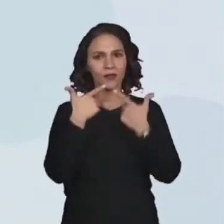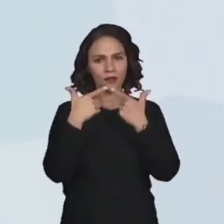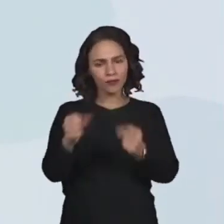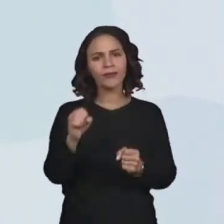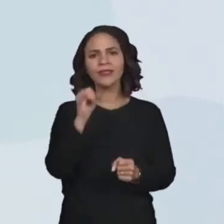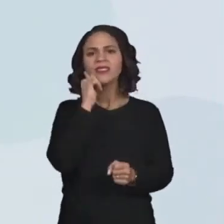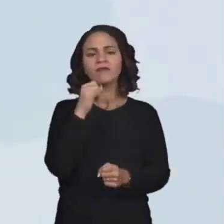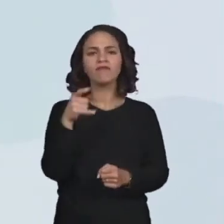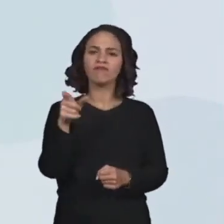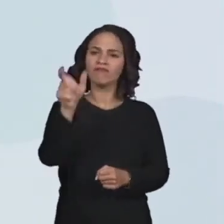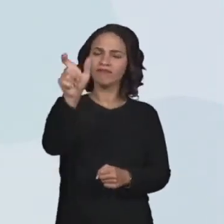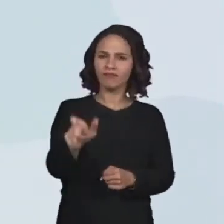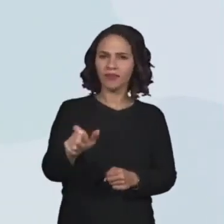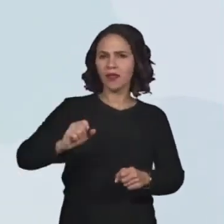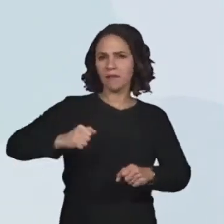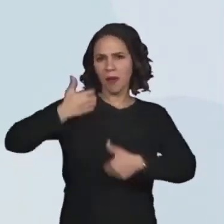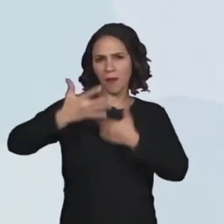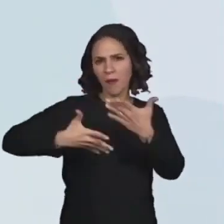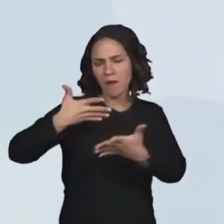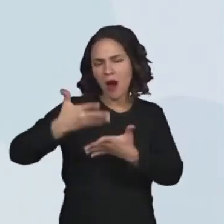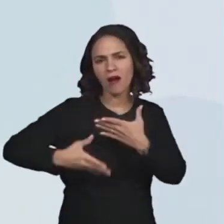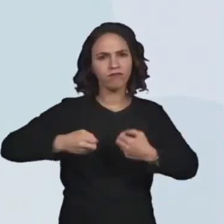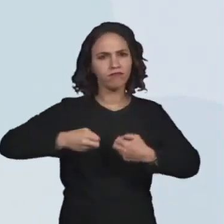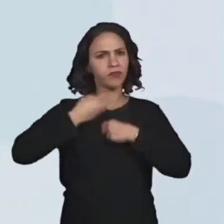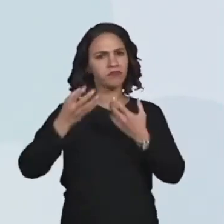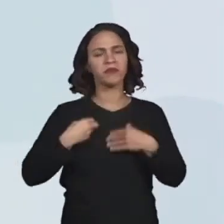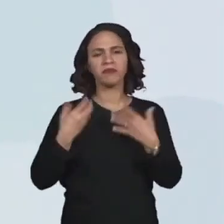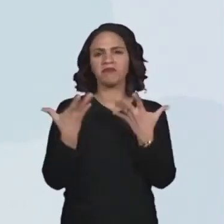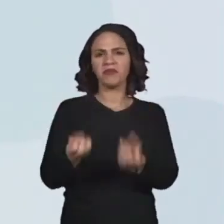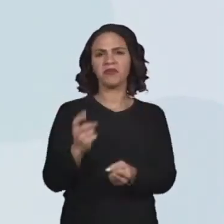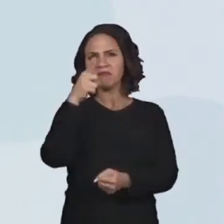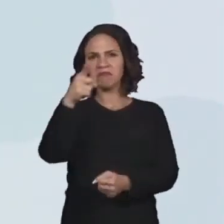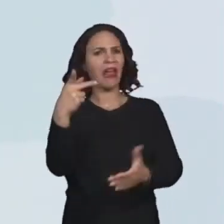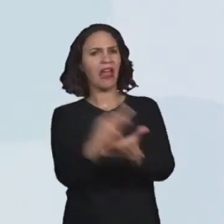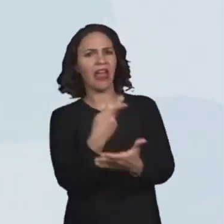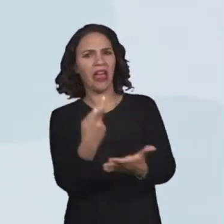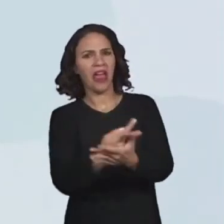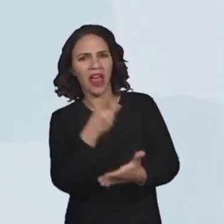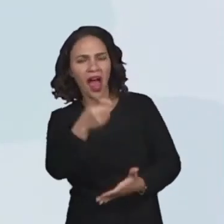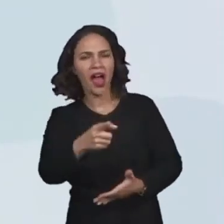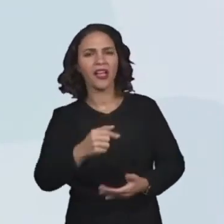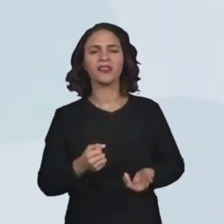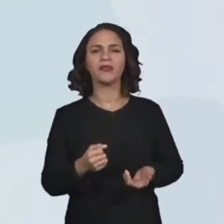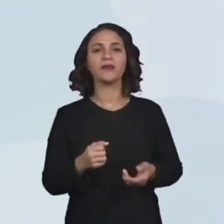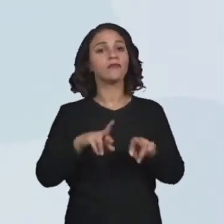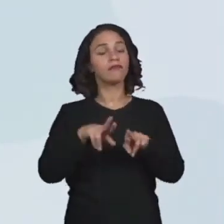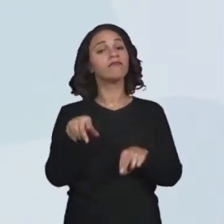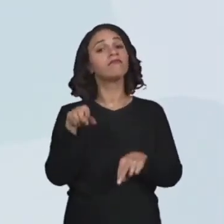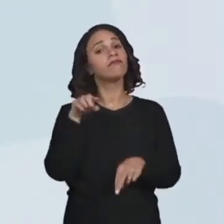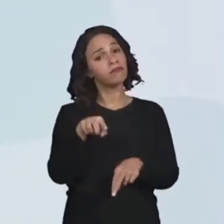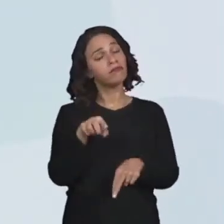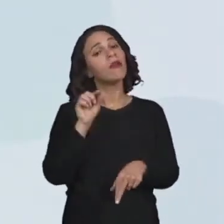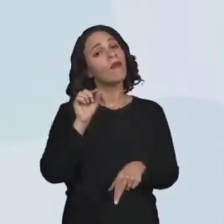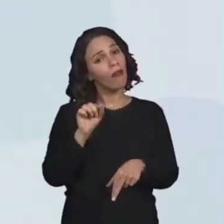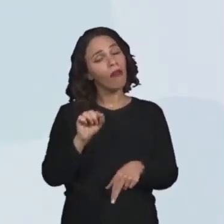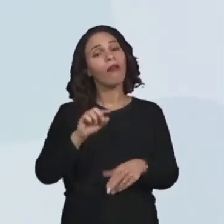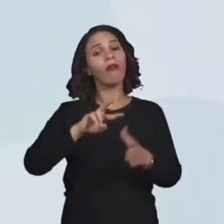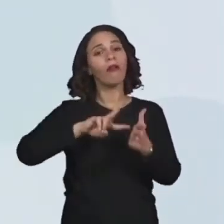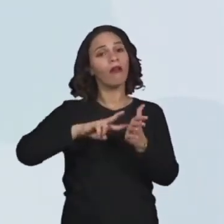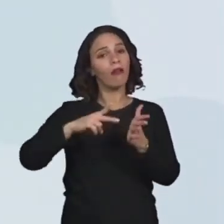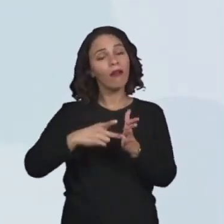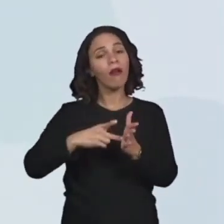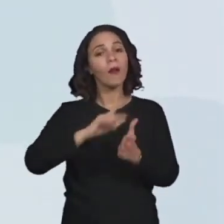se expressar do outro, quando dizemos que algo está errado na fala de alguém, estamos agindo com